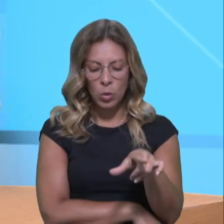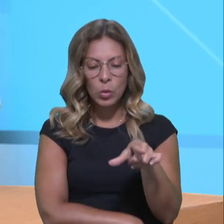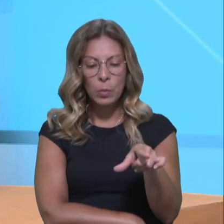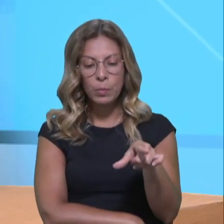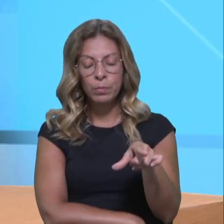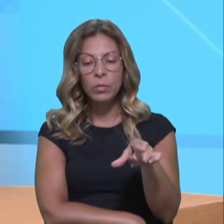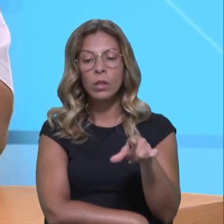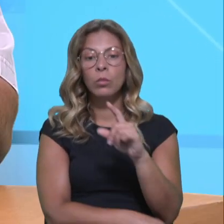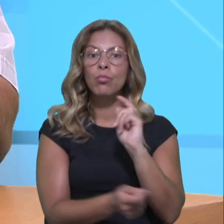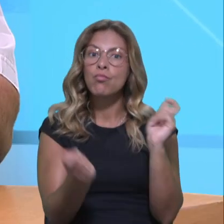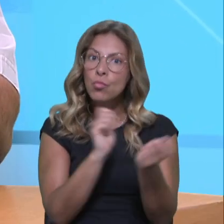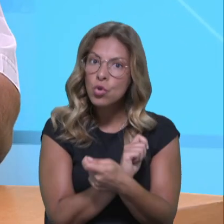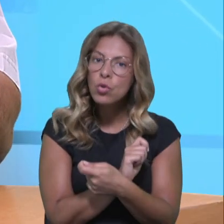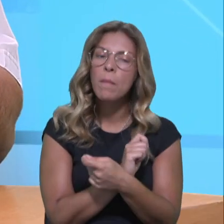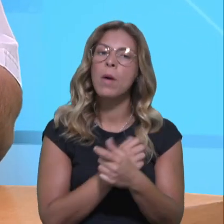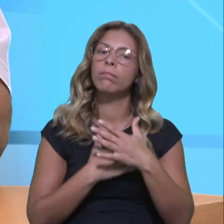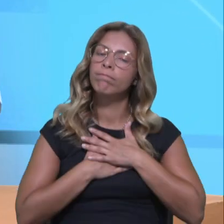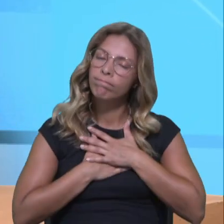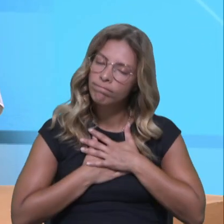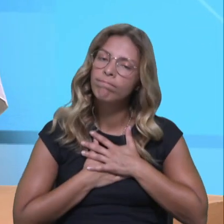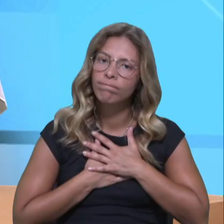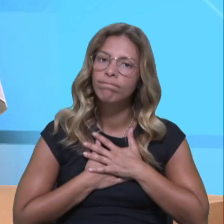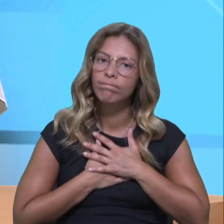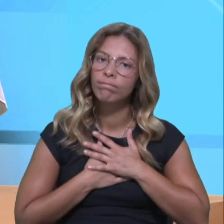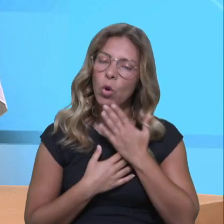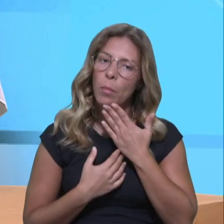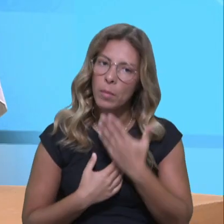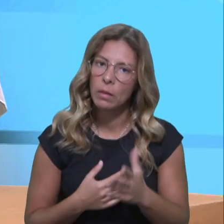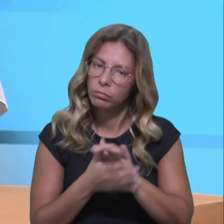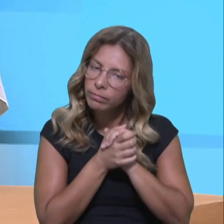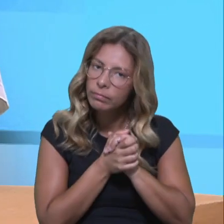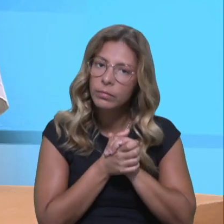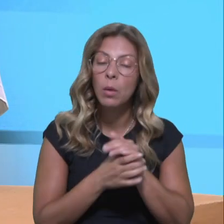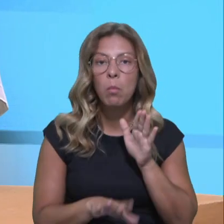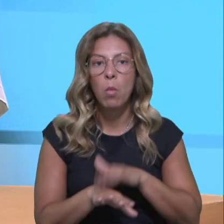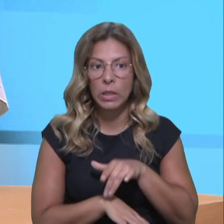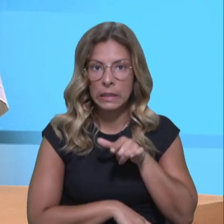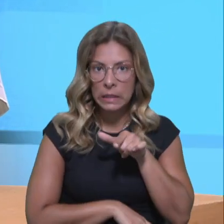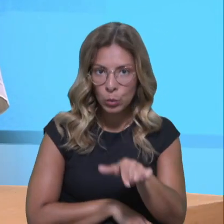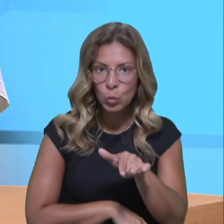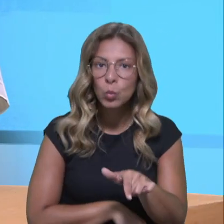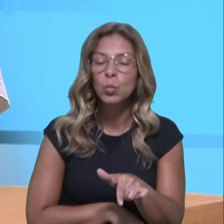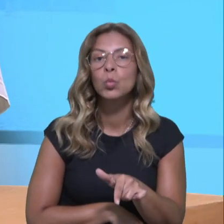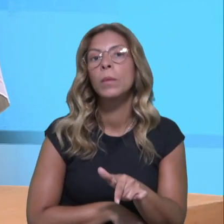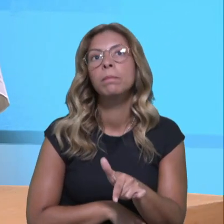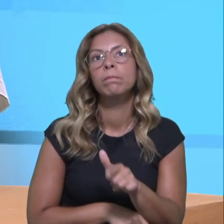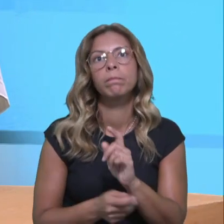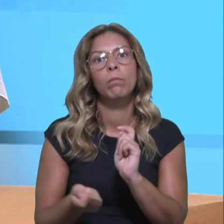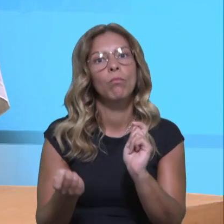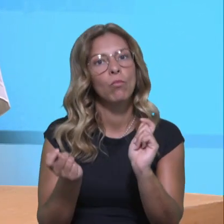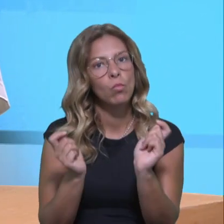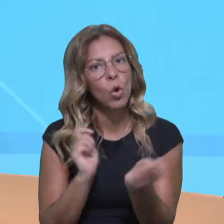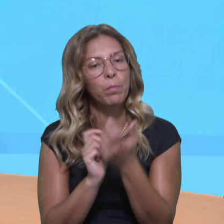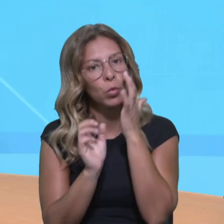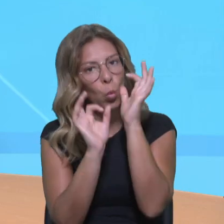revolucionários da cultura da gratidão. Essa, para mim, acho que... a revolução da gratidão e do cuidado.